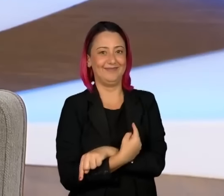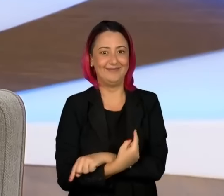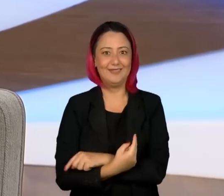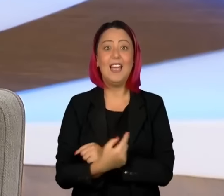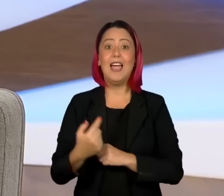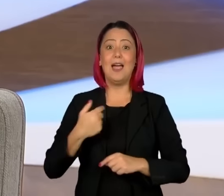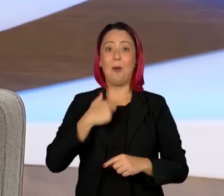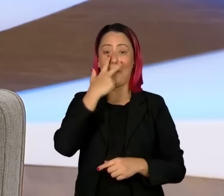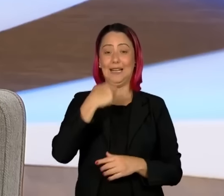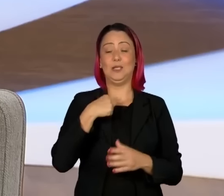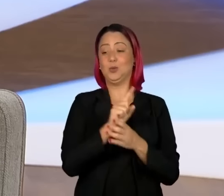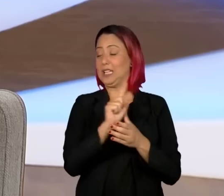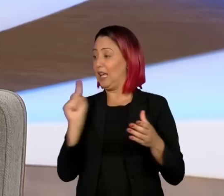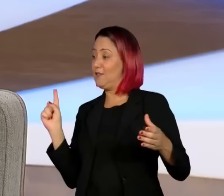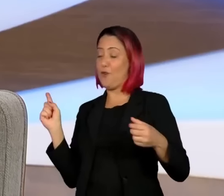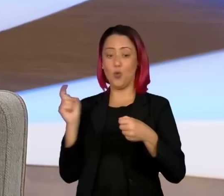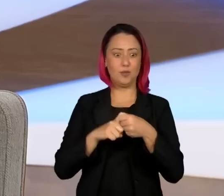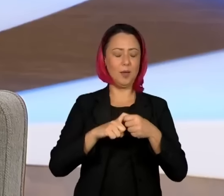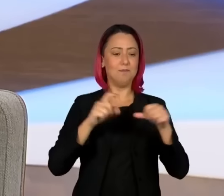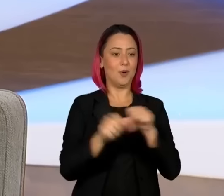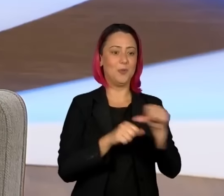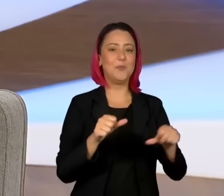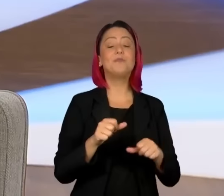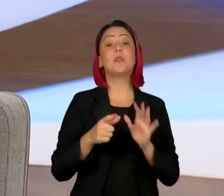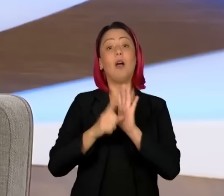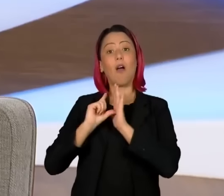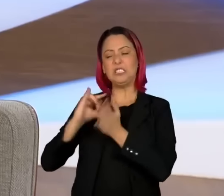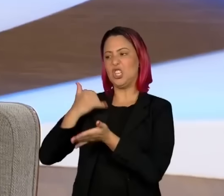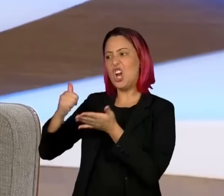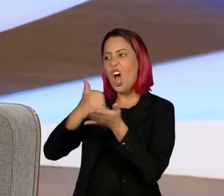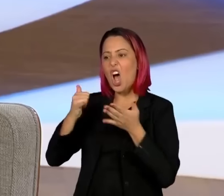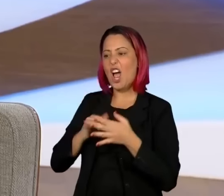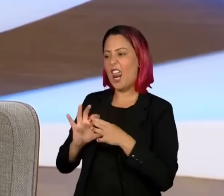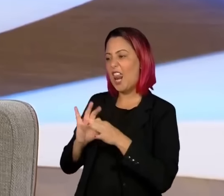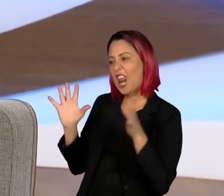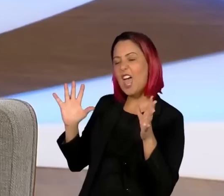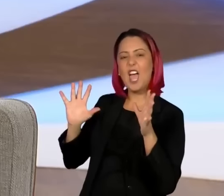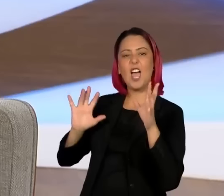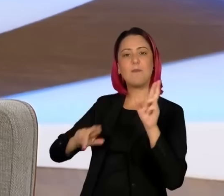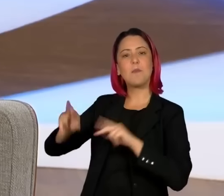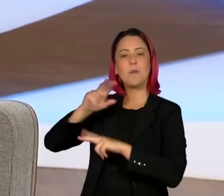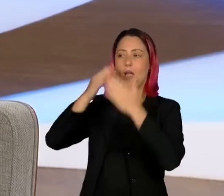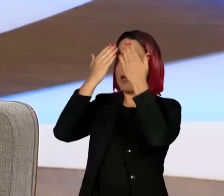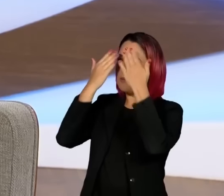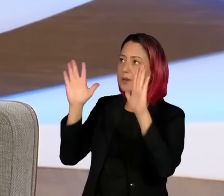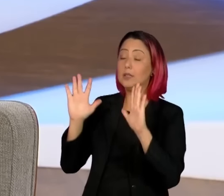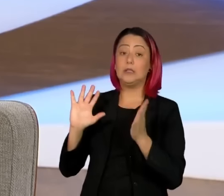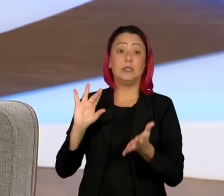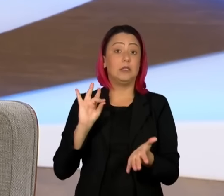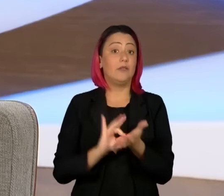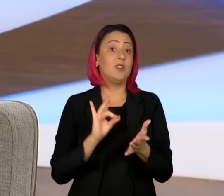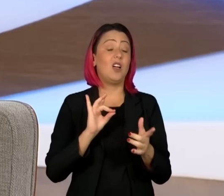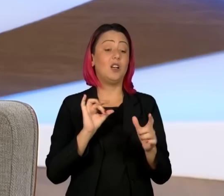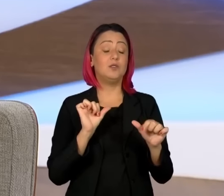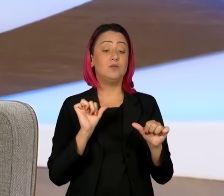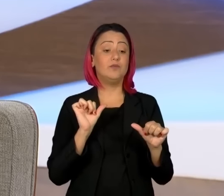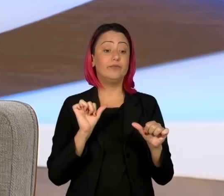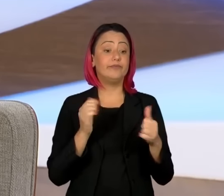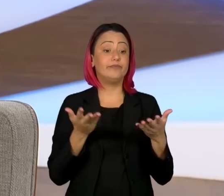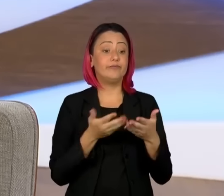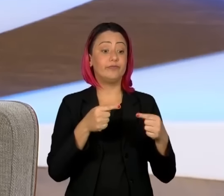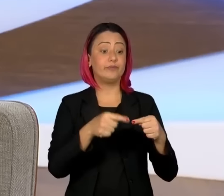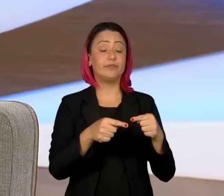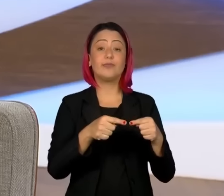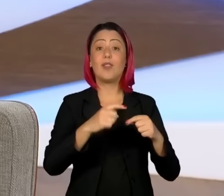saí o que antes era a droga libertária li Sérgia para abrir a mente virou uma